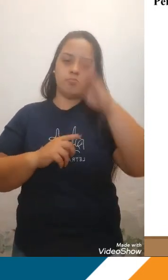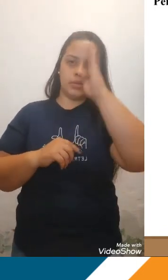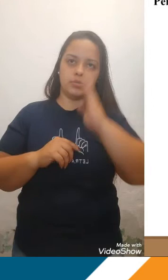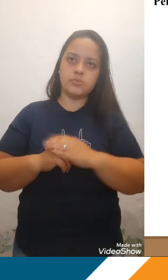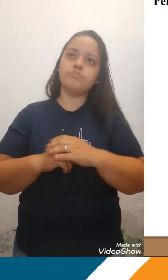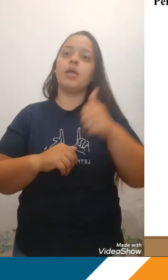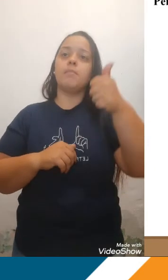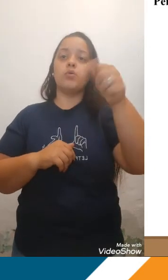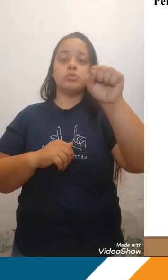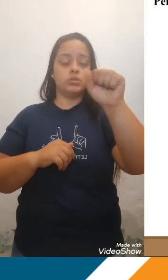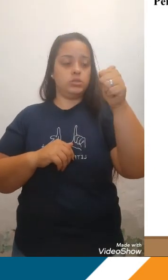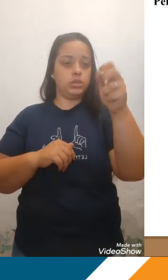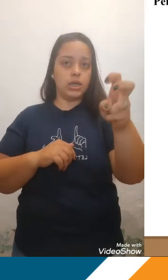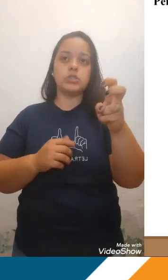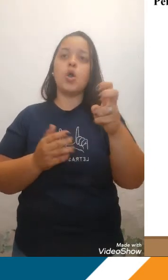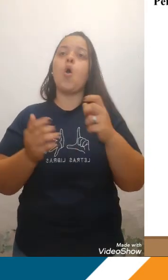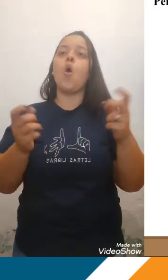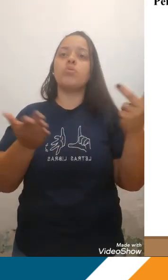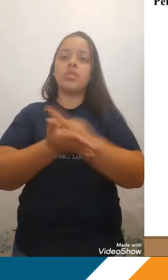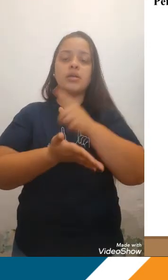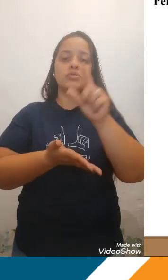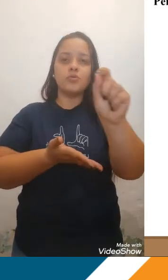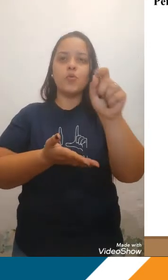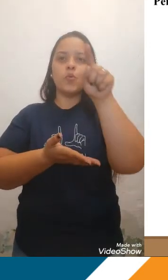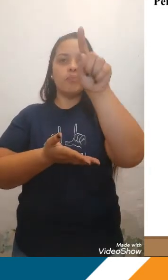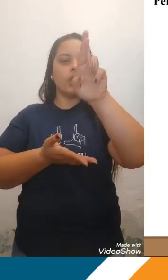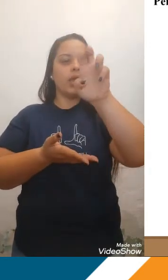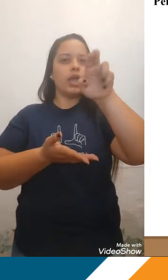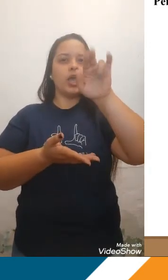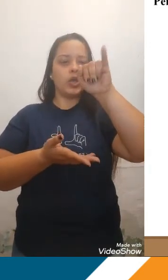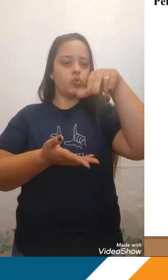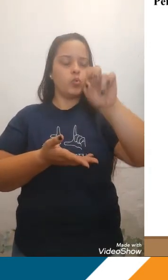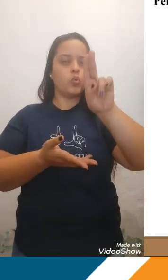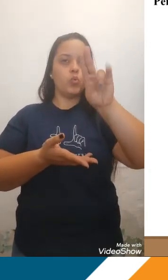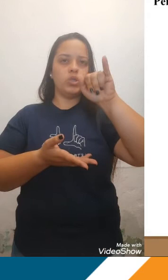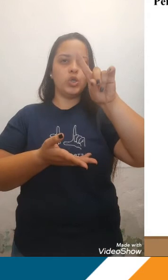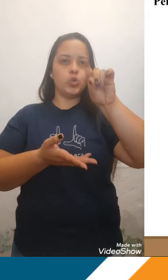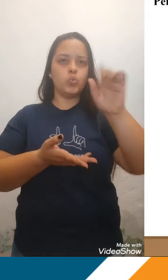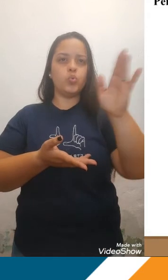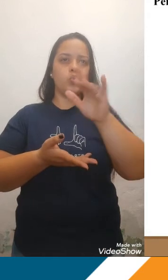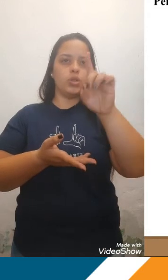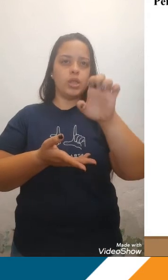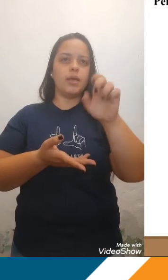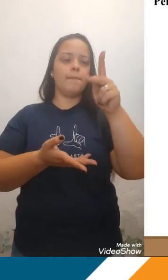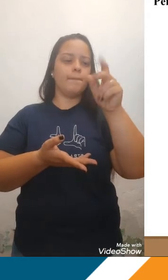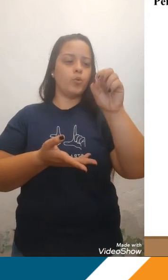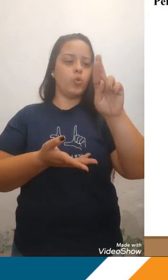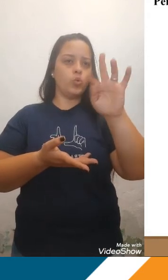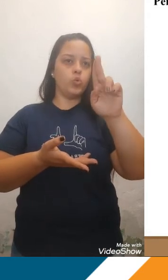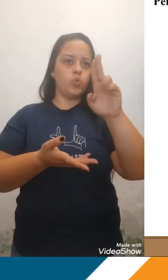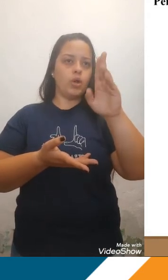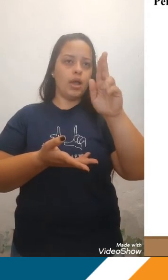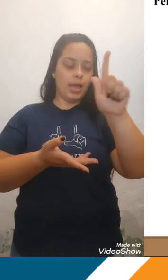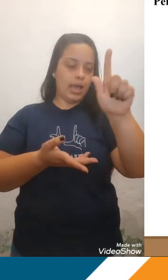brasileiro. Em 1815, ocorre a elevação do Brasil a Reino Unido de Portugal. A partir da derrota de Napoleão, as